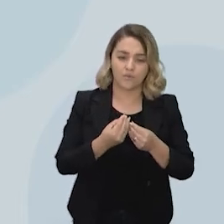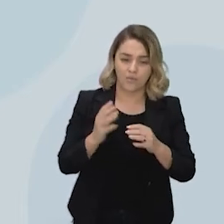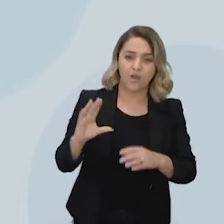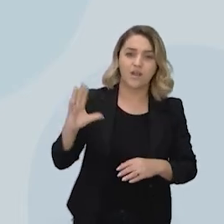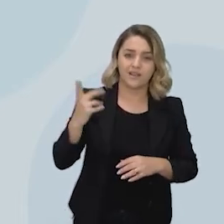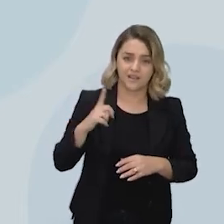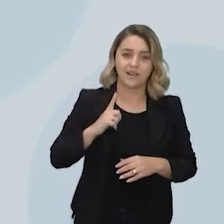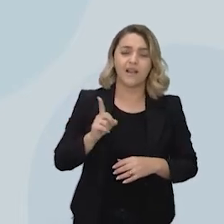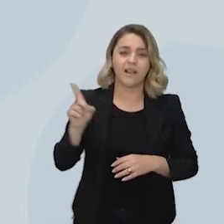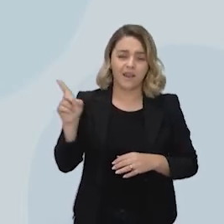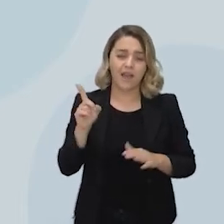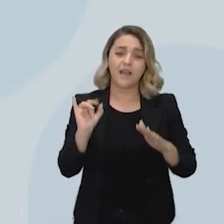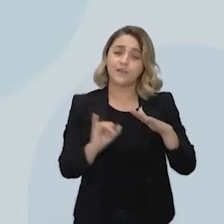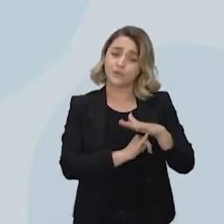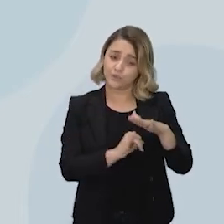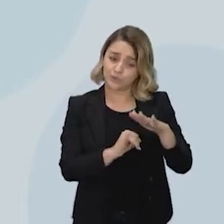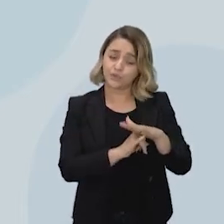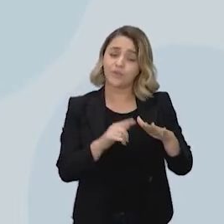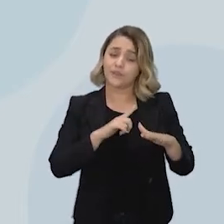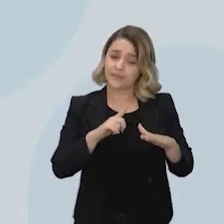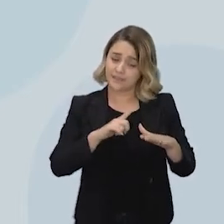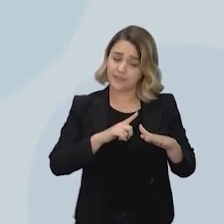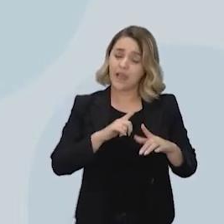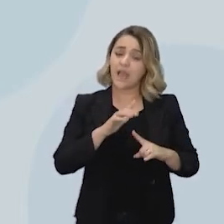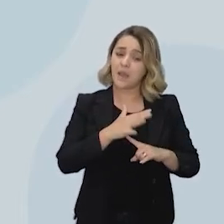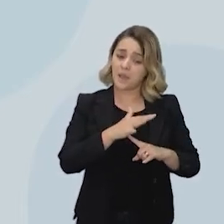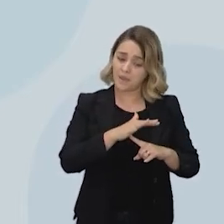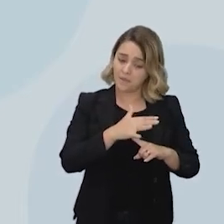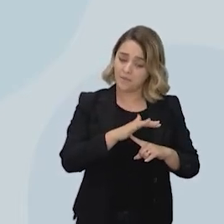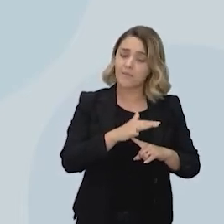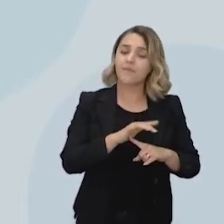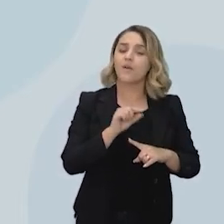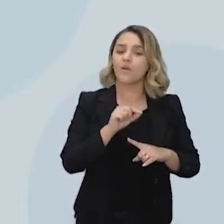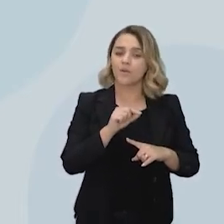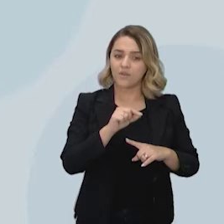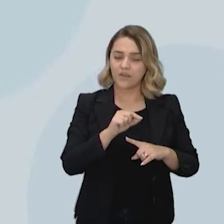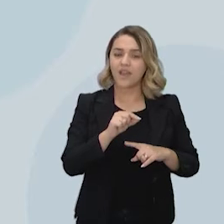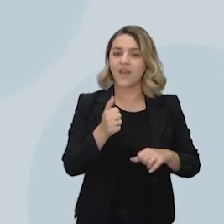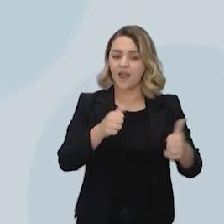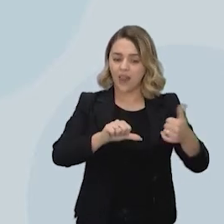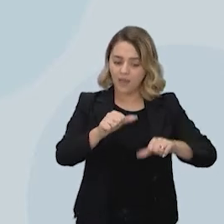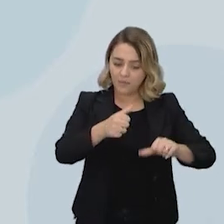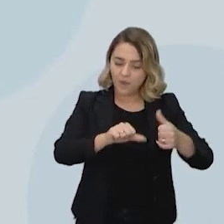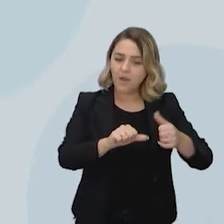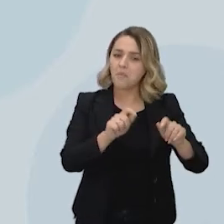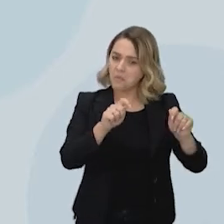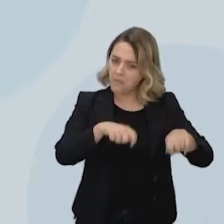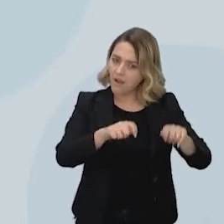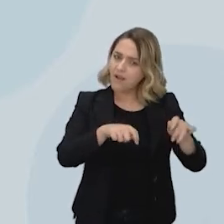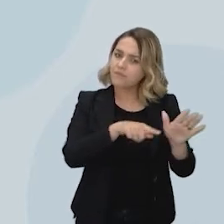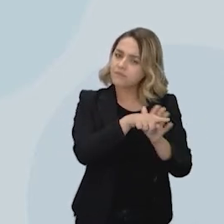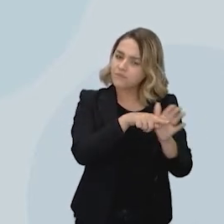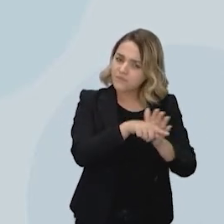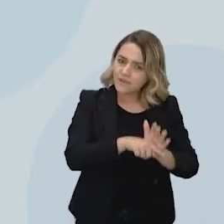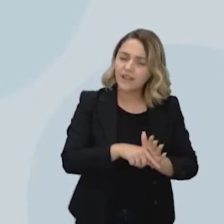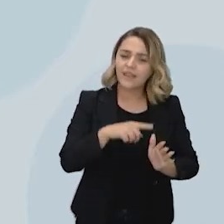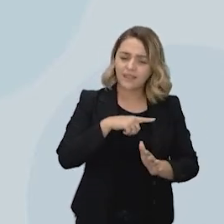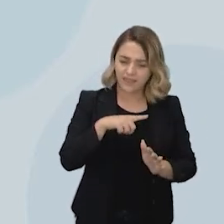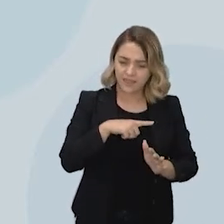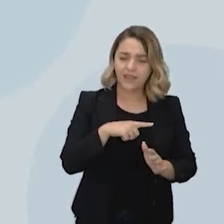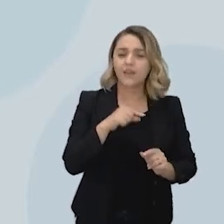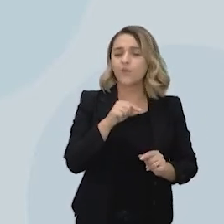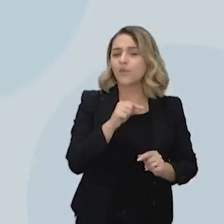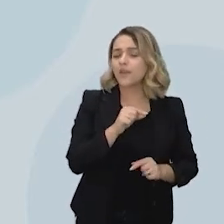onde eu trabalho, a gente tem um equipamento que a gente chama que é equipamento laboratorial para fazer pesquisas, né? Então esse equipamento, ele tem o